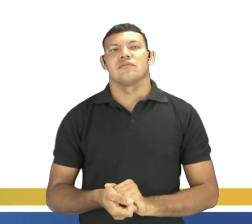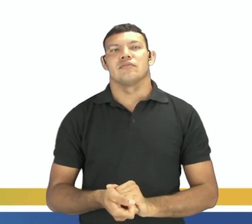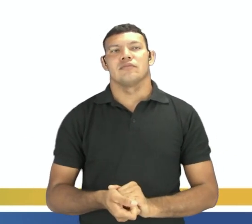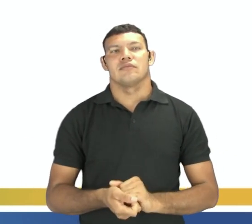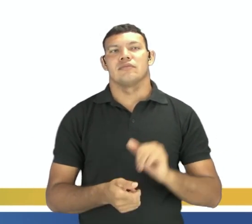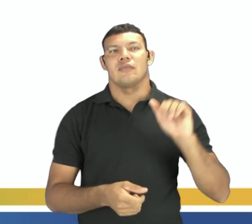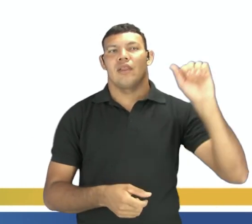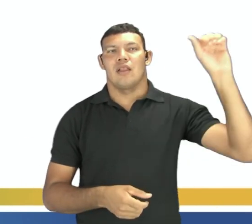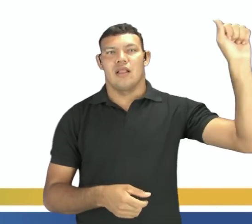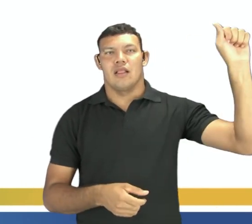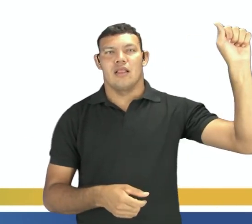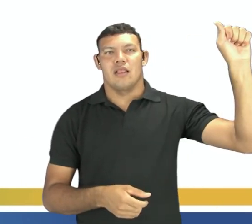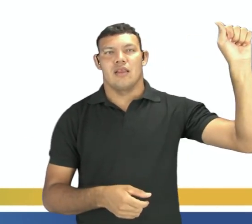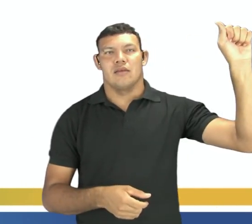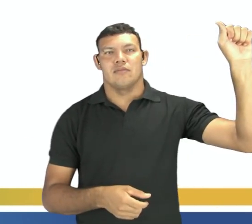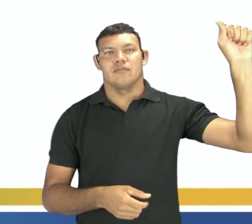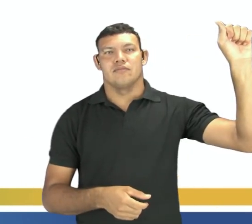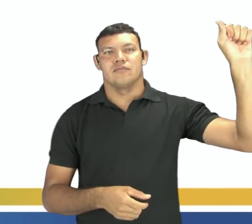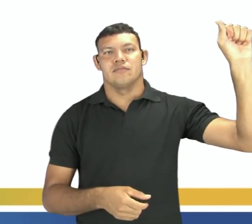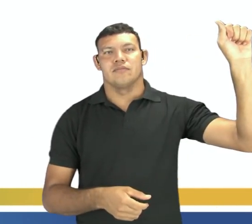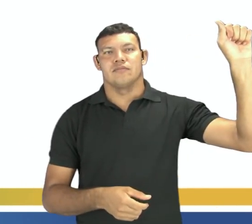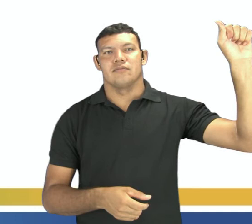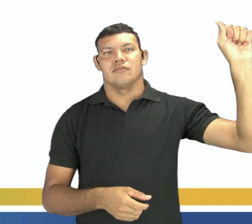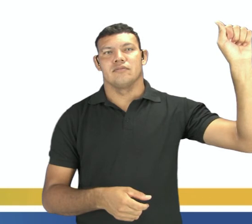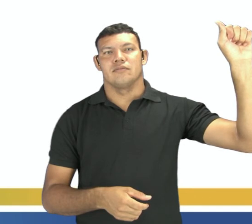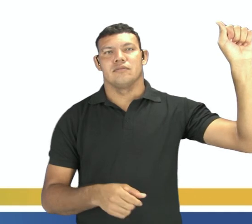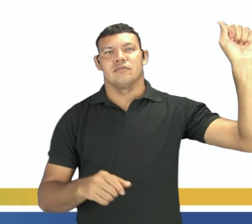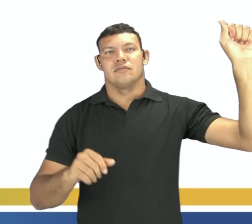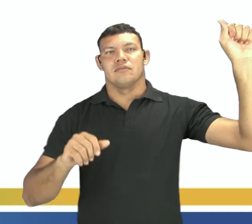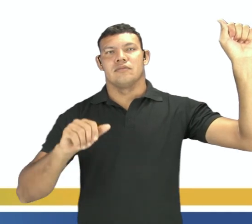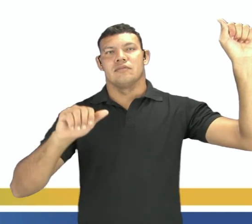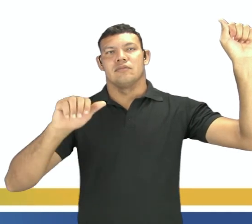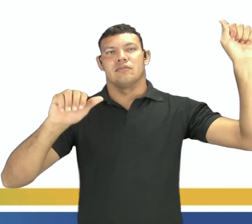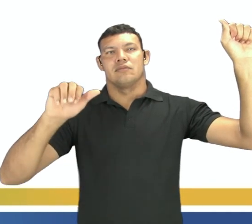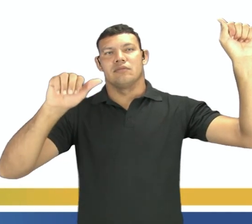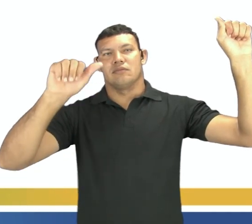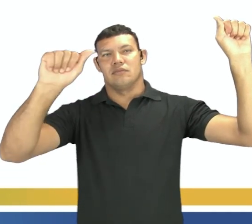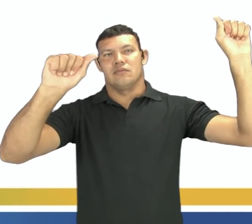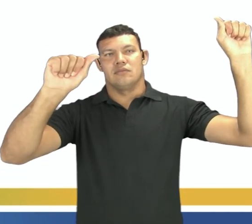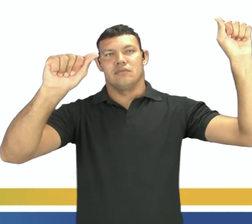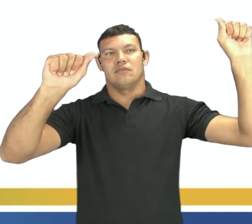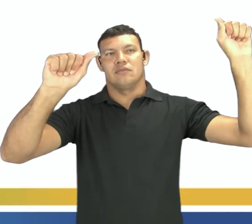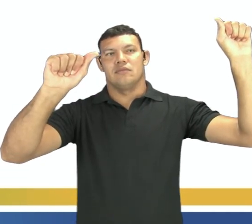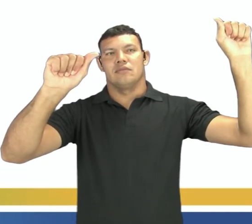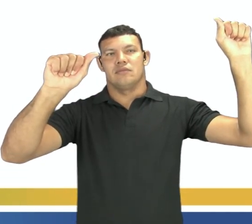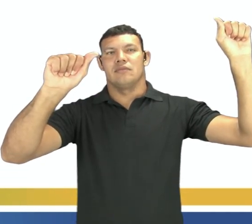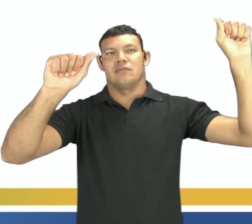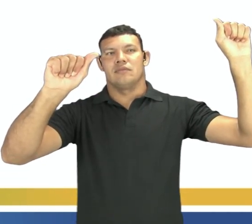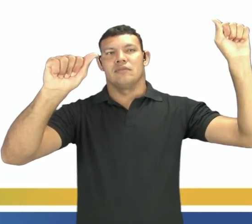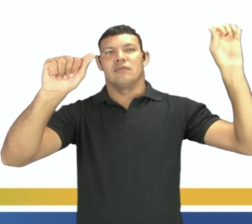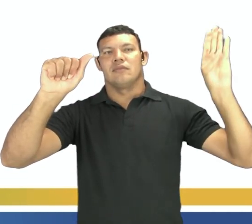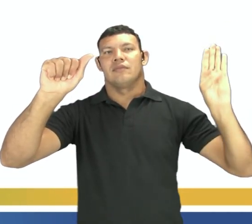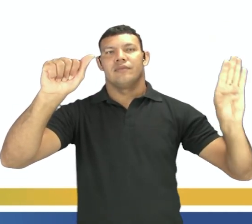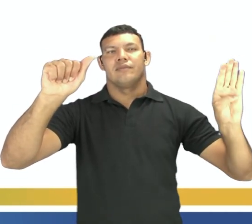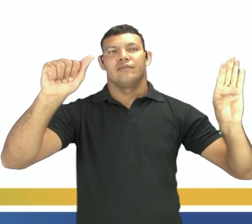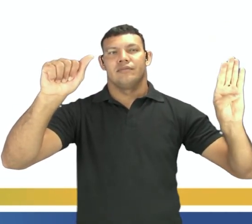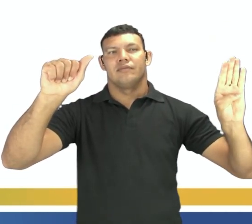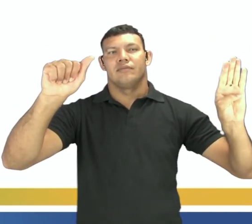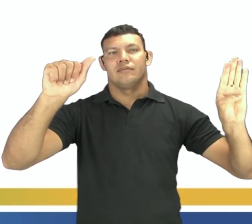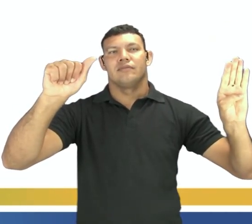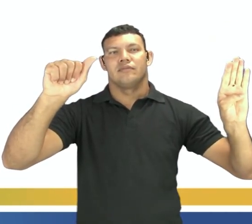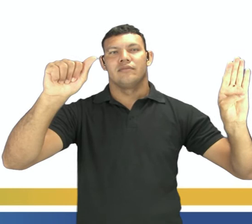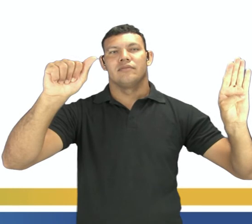vasos sanguíneos. B, o tecido conjuntivo, ele tem diversos tipos de células imersas em um